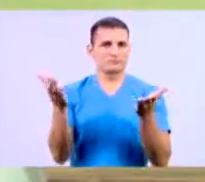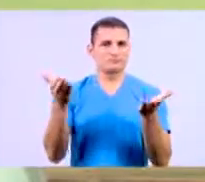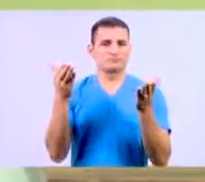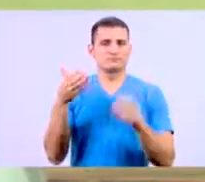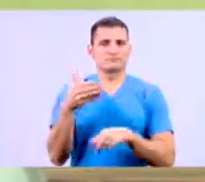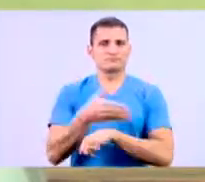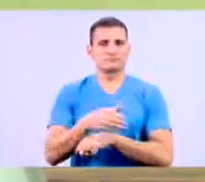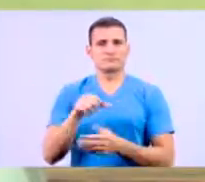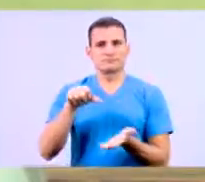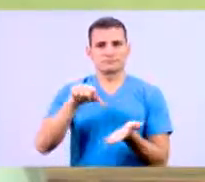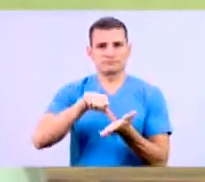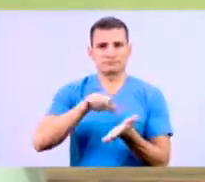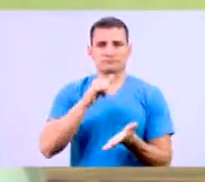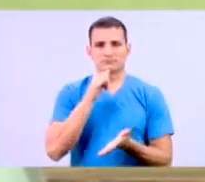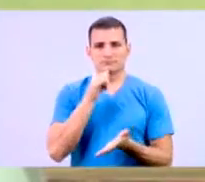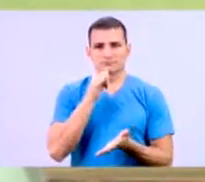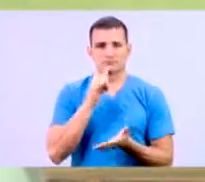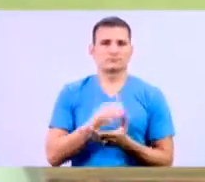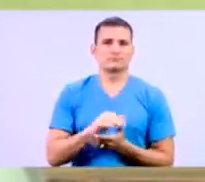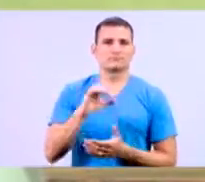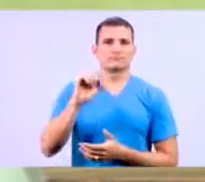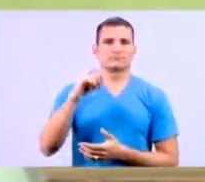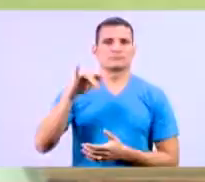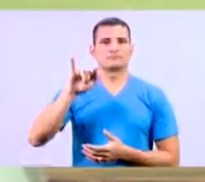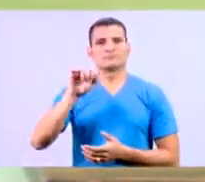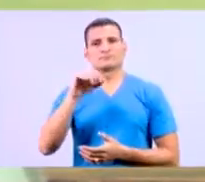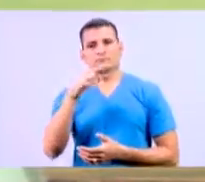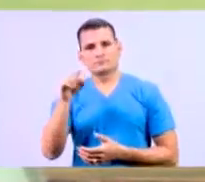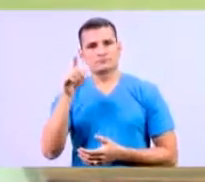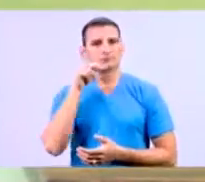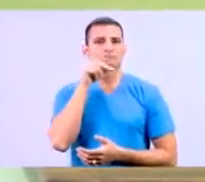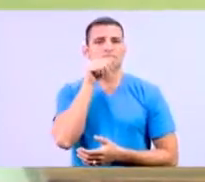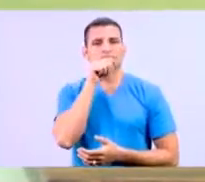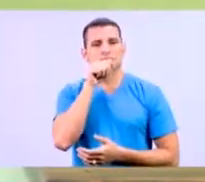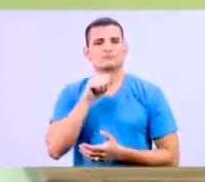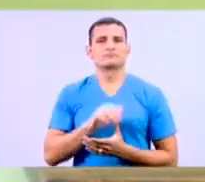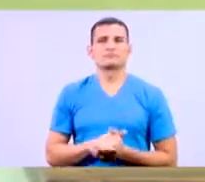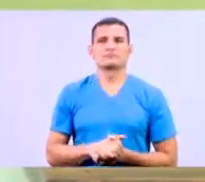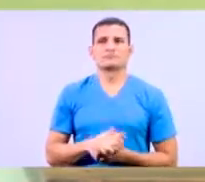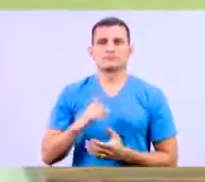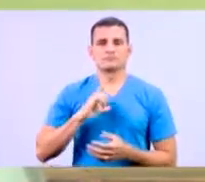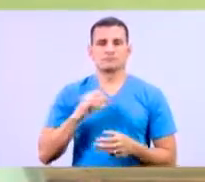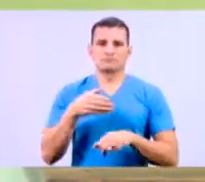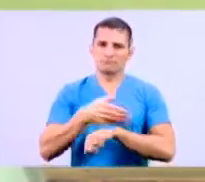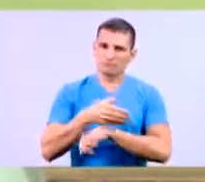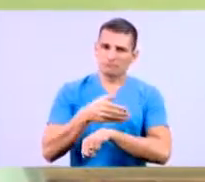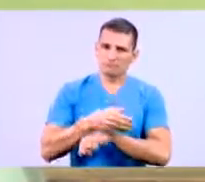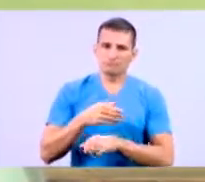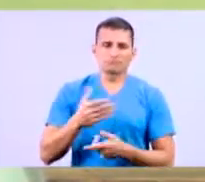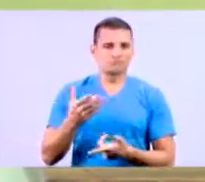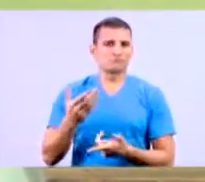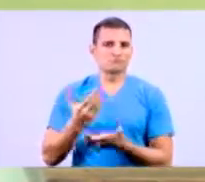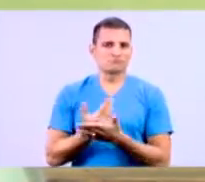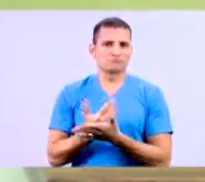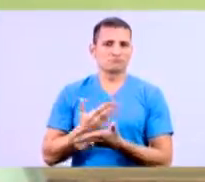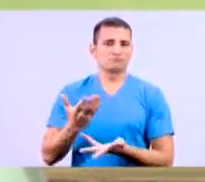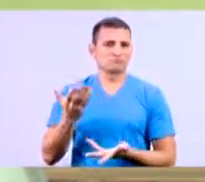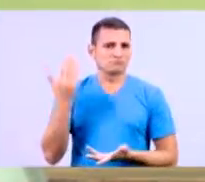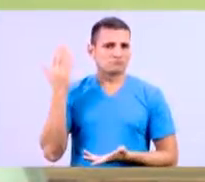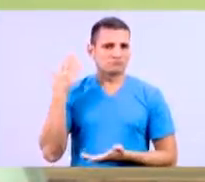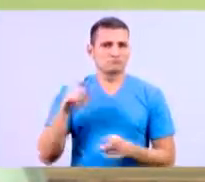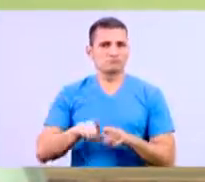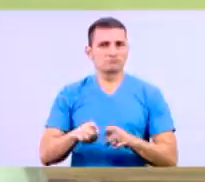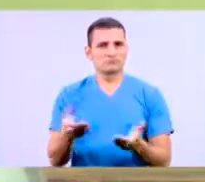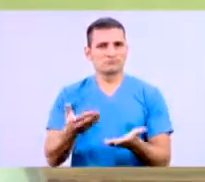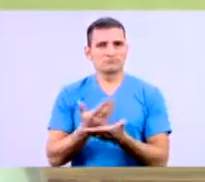polos, por exemplo, o polo de Espigão do Oeste, o Porto Velho Zona Norte, tiveram bastante participação nas últimas aulas também aqui nessa aula